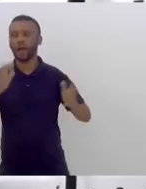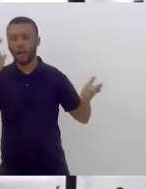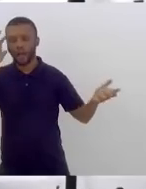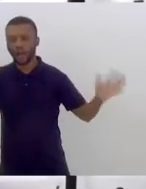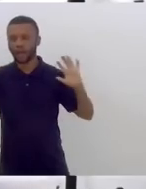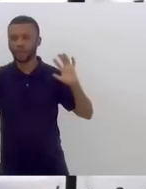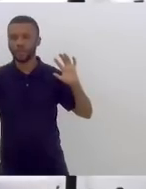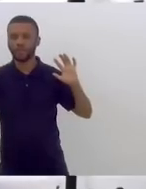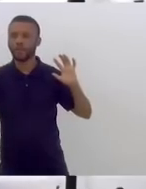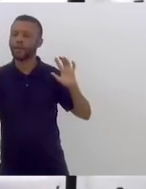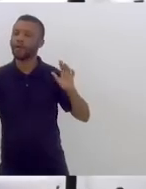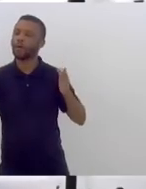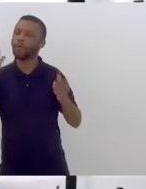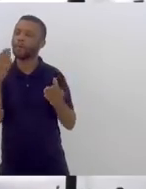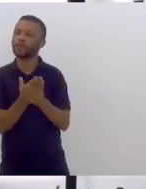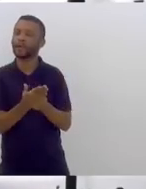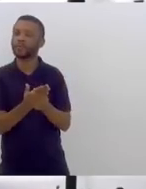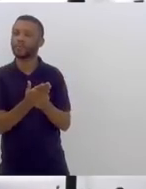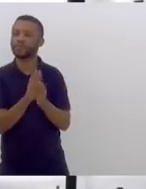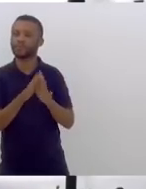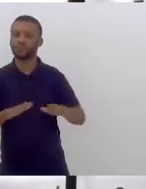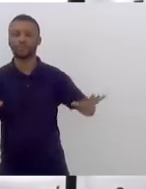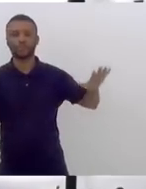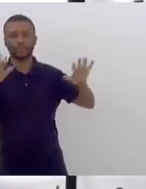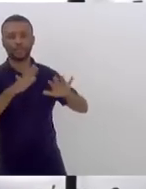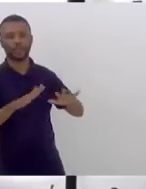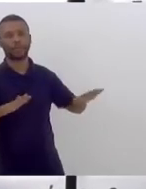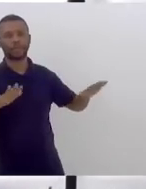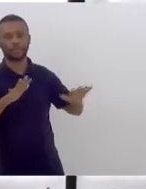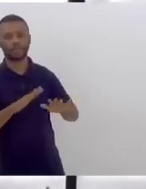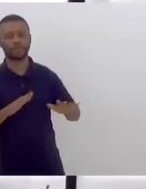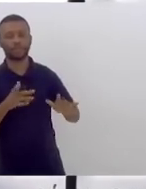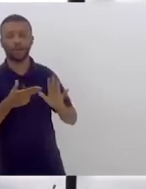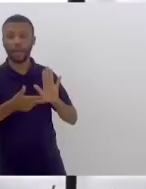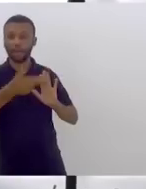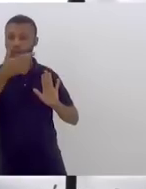presentes que foram excluídos só que a resolução foi